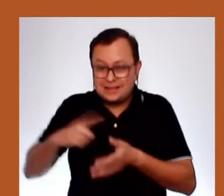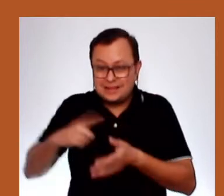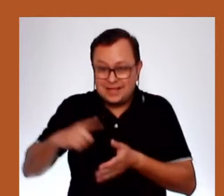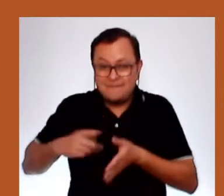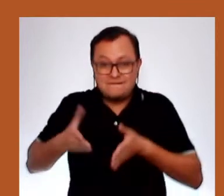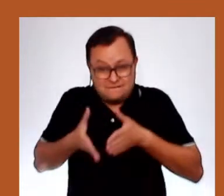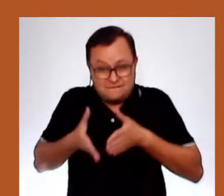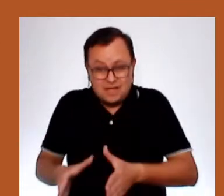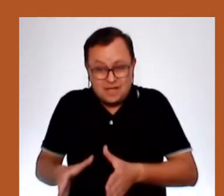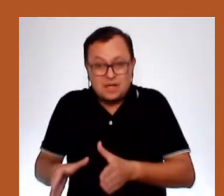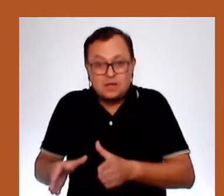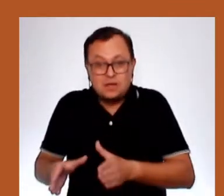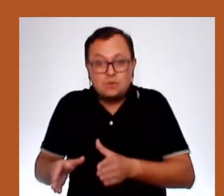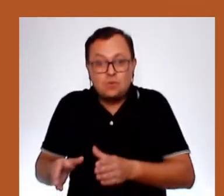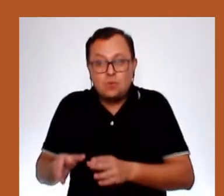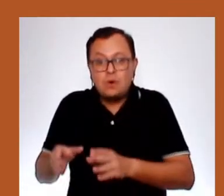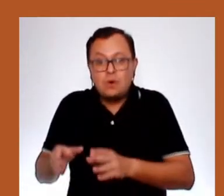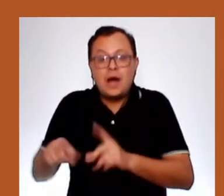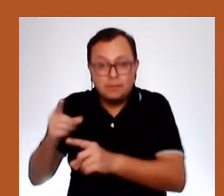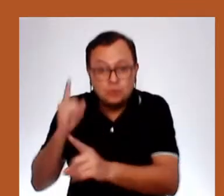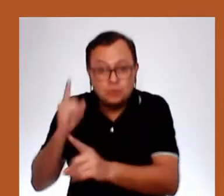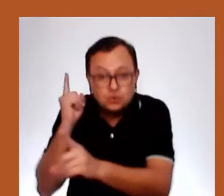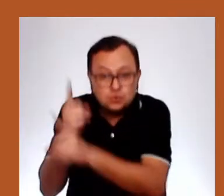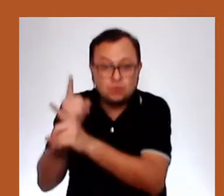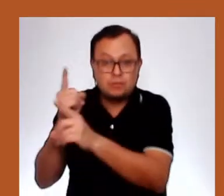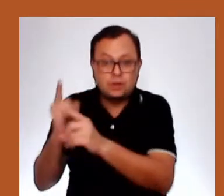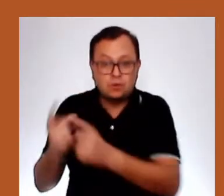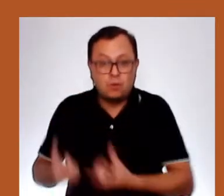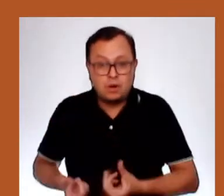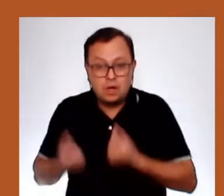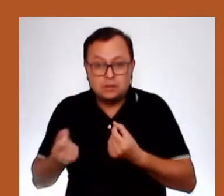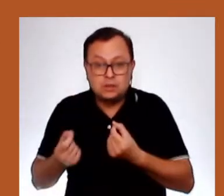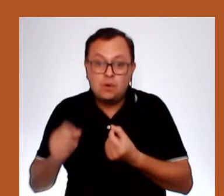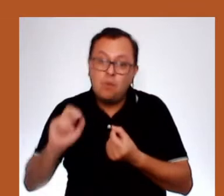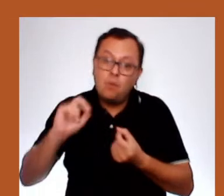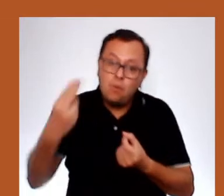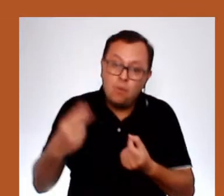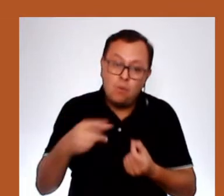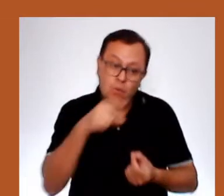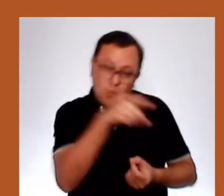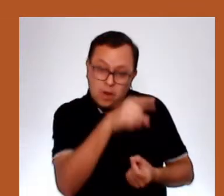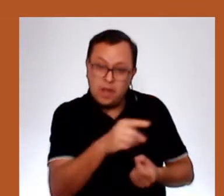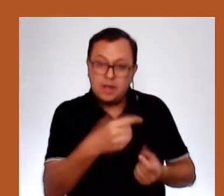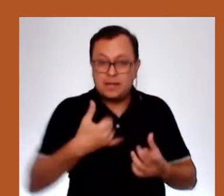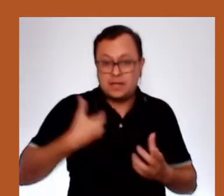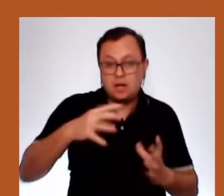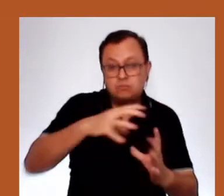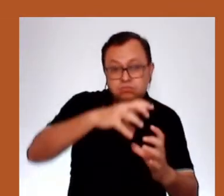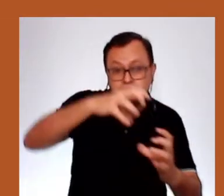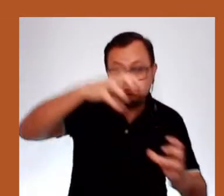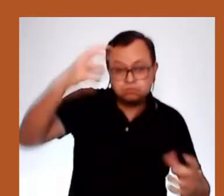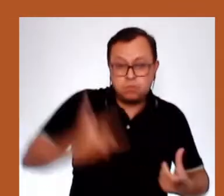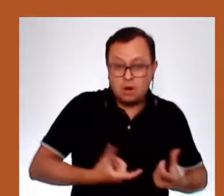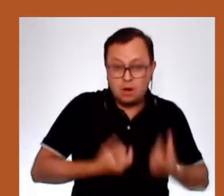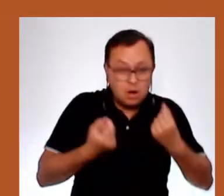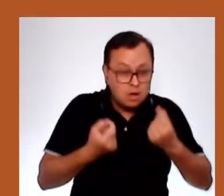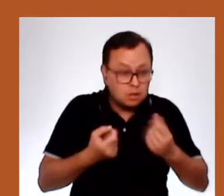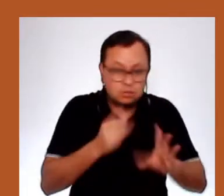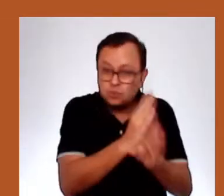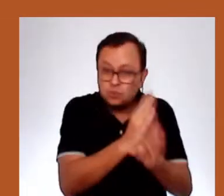descobriu um câncer, e ter uma pessoa com muita idade com câncer. São dois momentos de vida